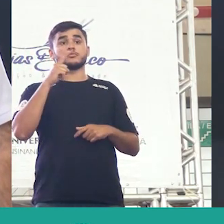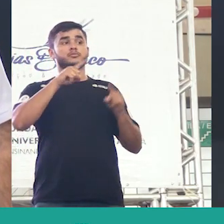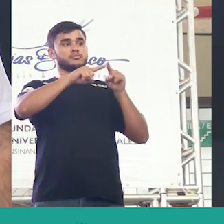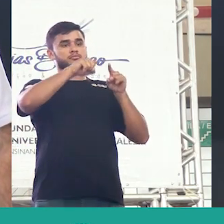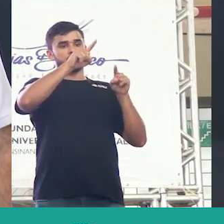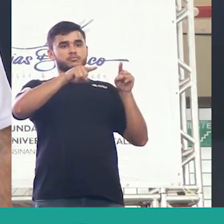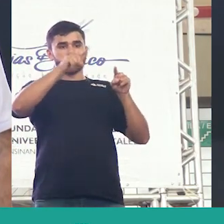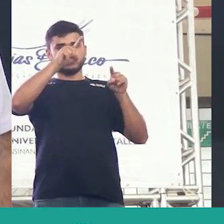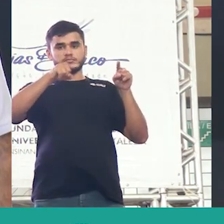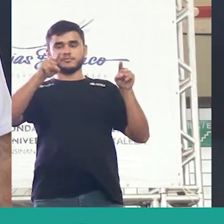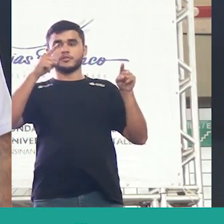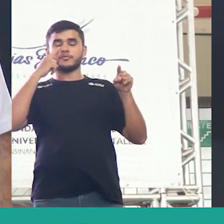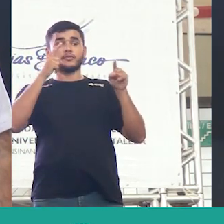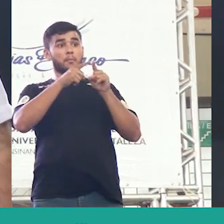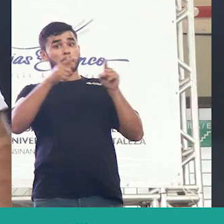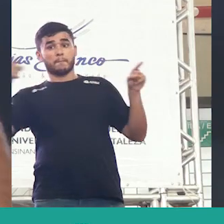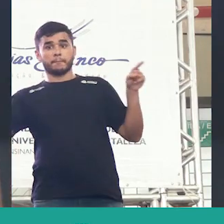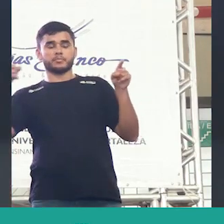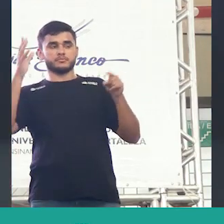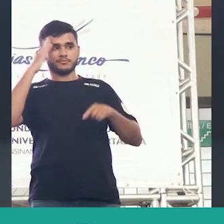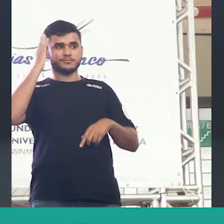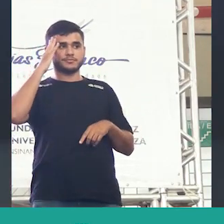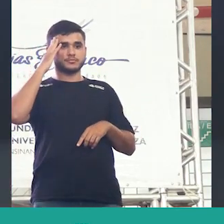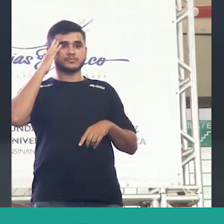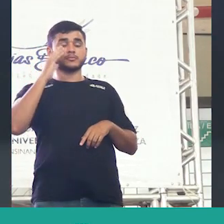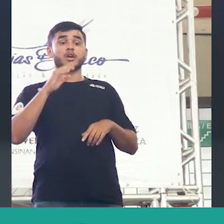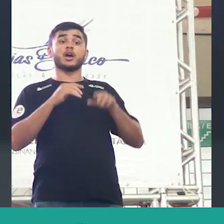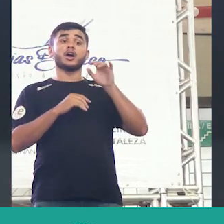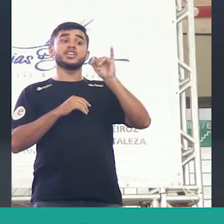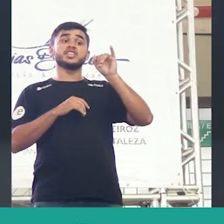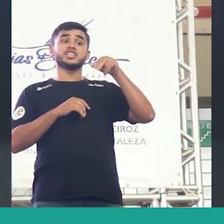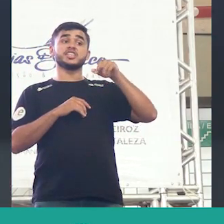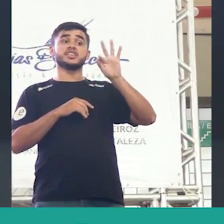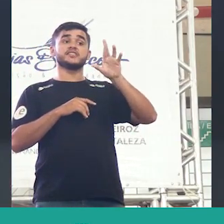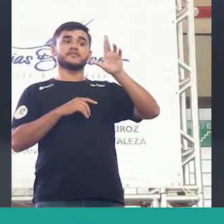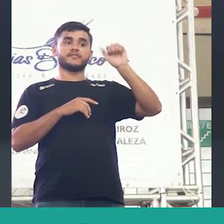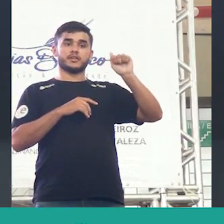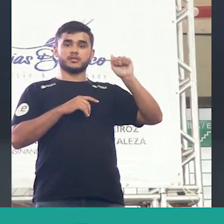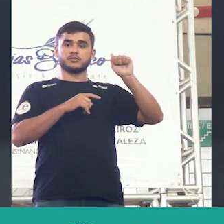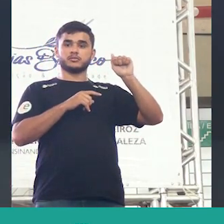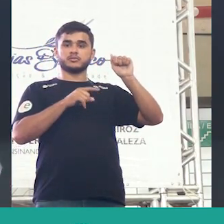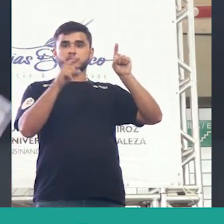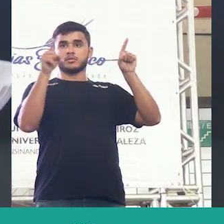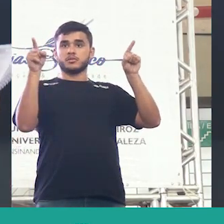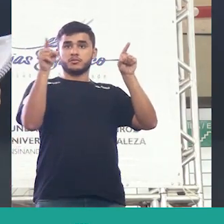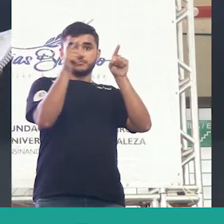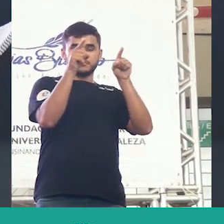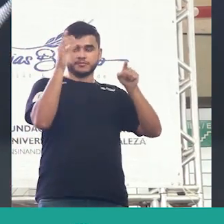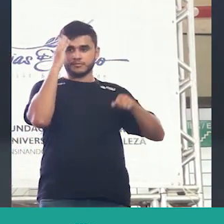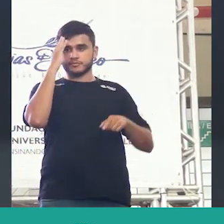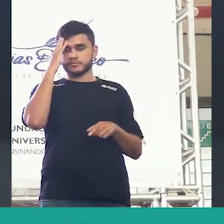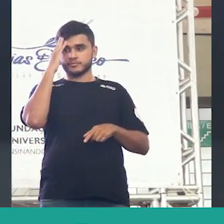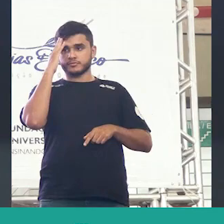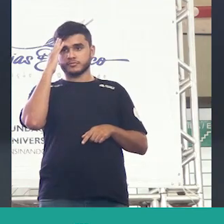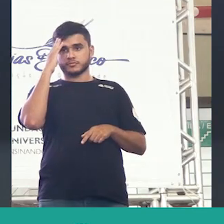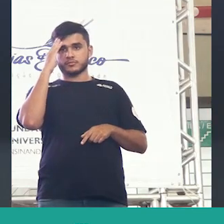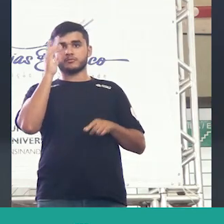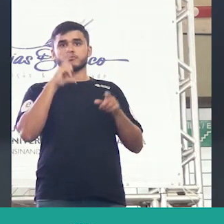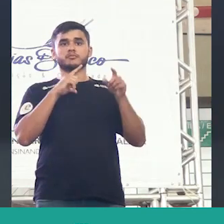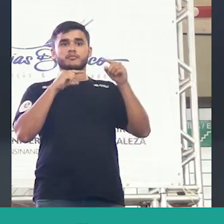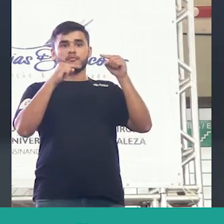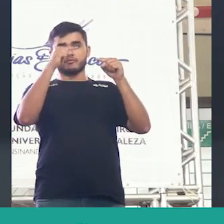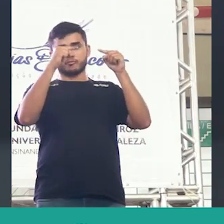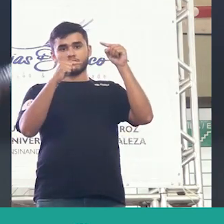é a frequência maior. E o infravermelho é uma frequência menor. O que é que fica entre o infravermelho e